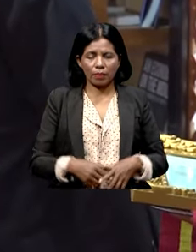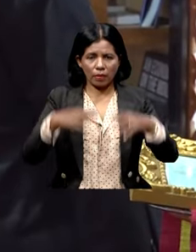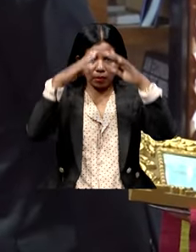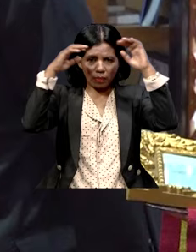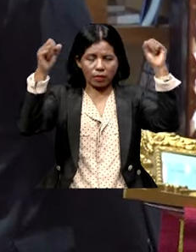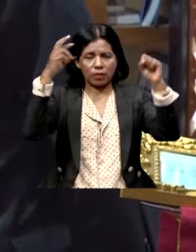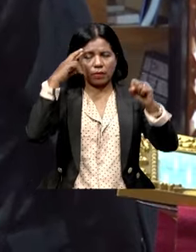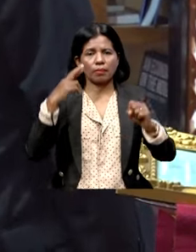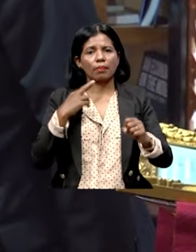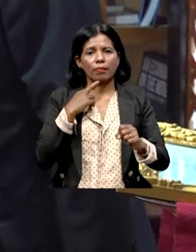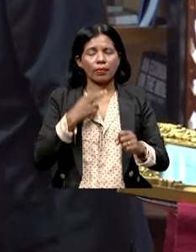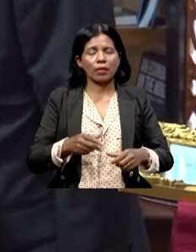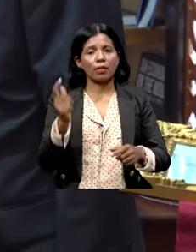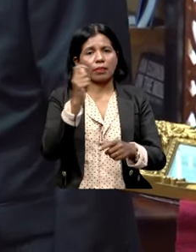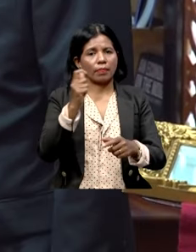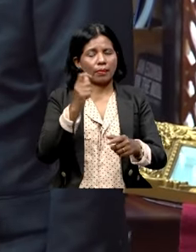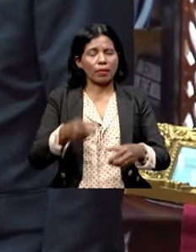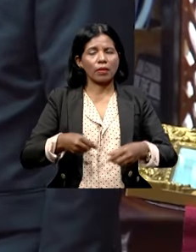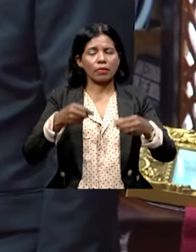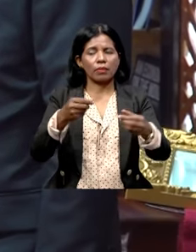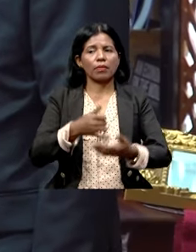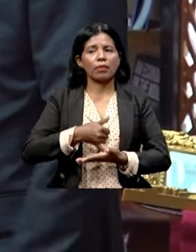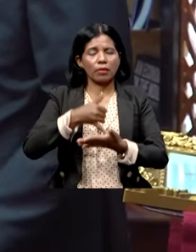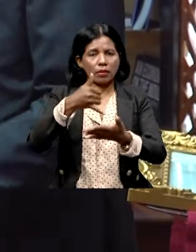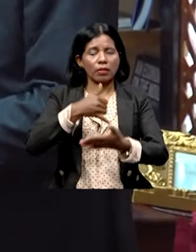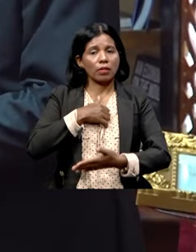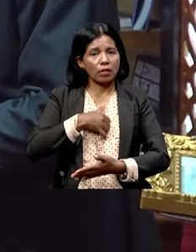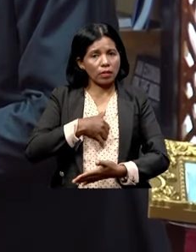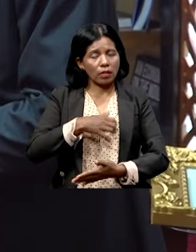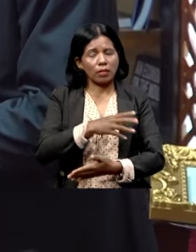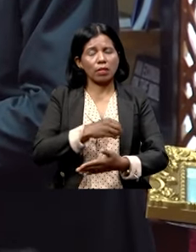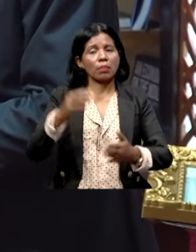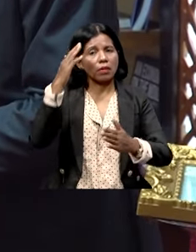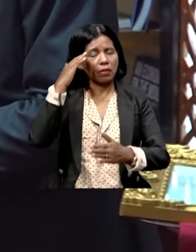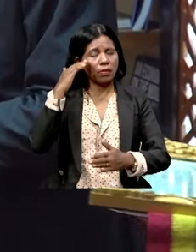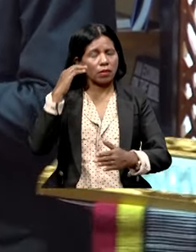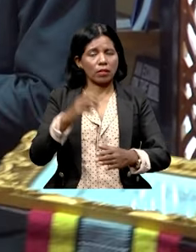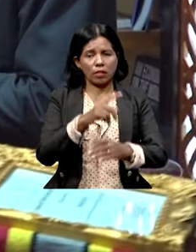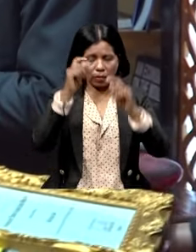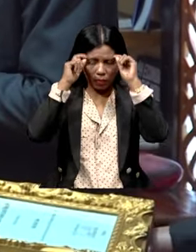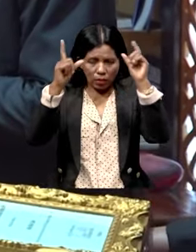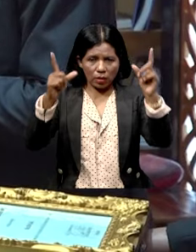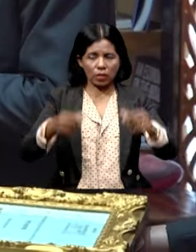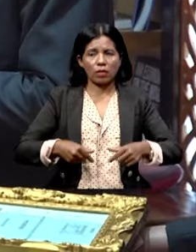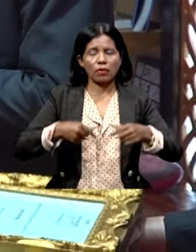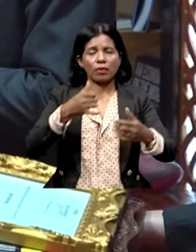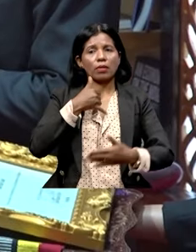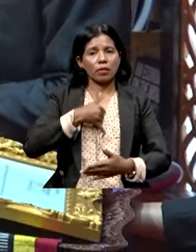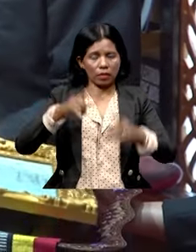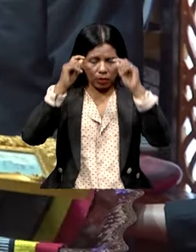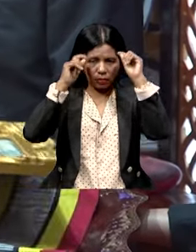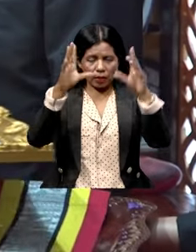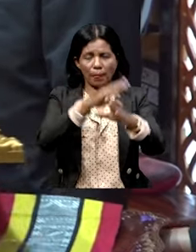Presidente da República Zé Ramos Horta, terça-ne, condecora embaixador da República Coreia do Sul e Timor-Leste, Rograu Medalha Ordem Timor-Leste. Afim